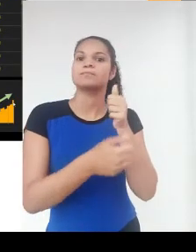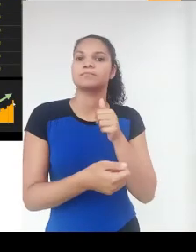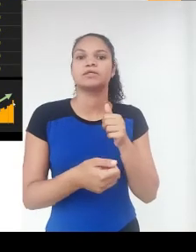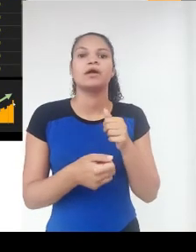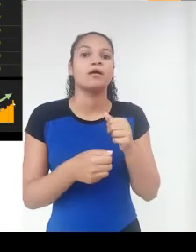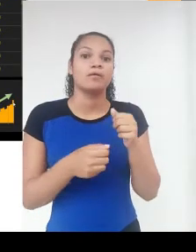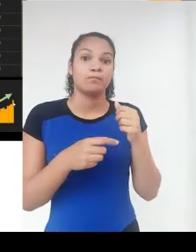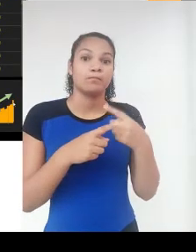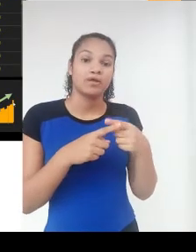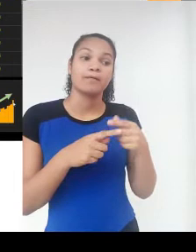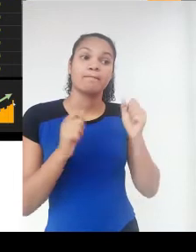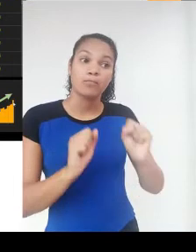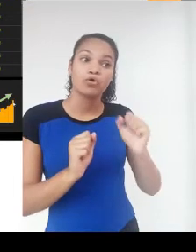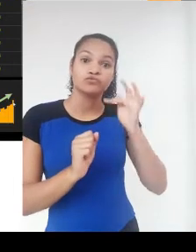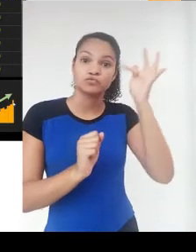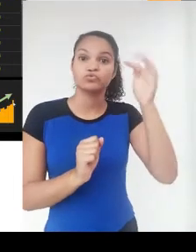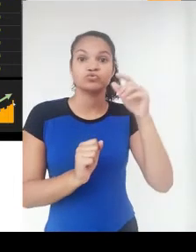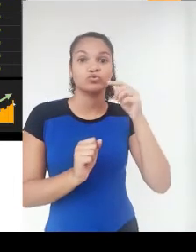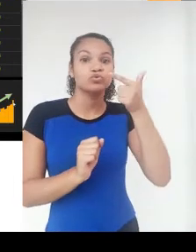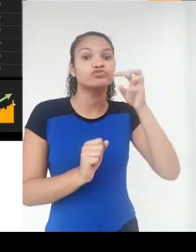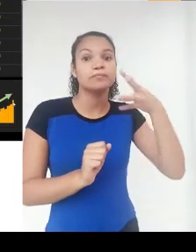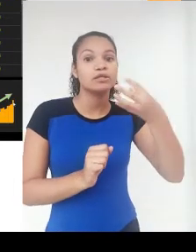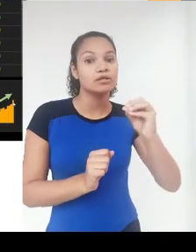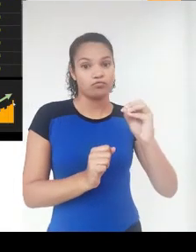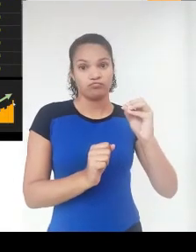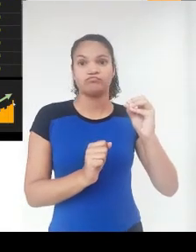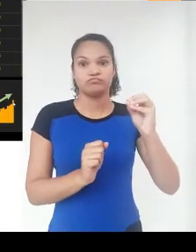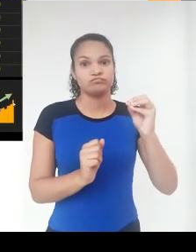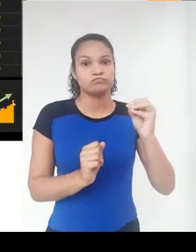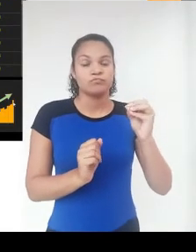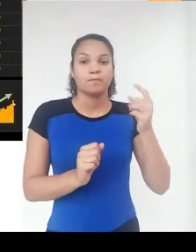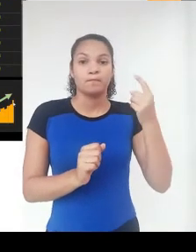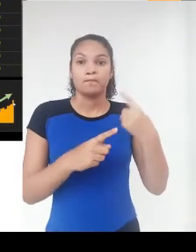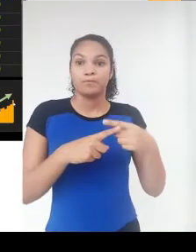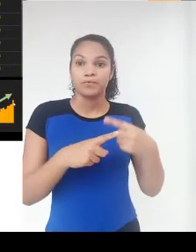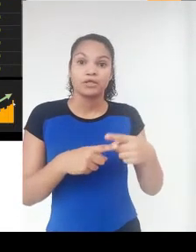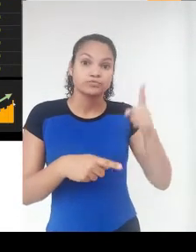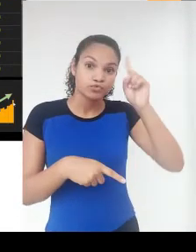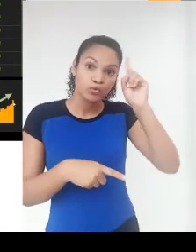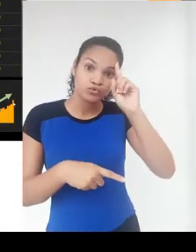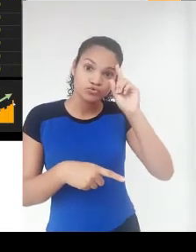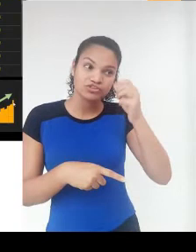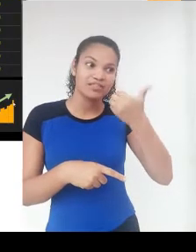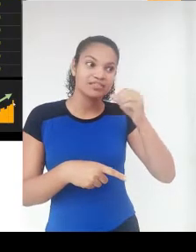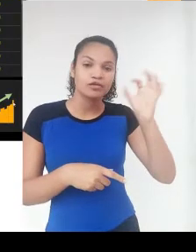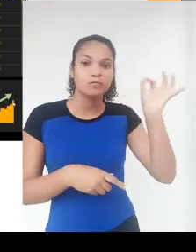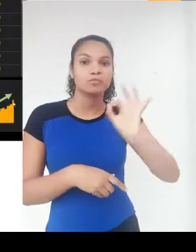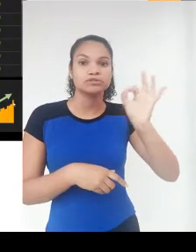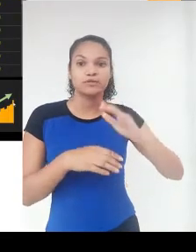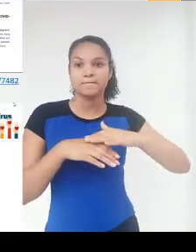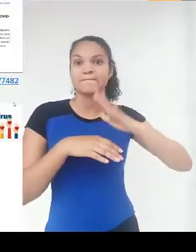milhões de casos, porque, no mínimo, tem crescido a cada 10% ao dia o número de casos de